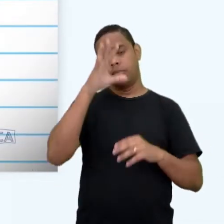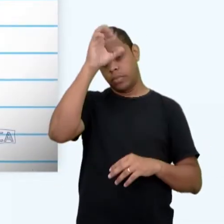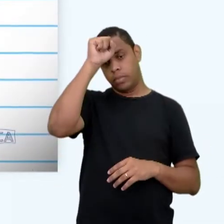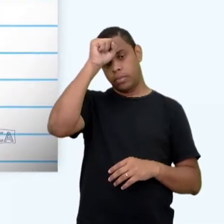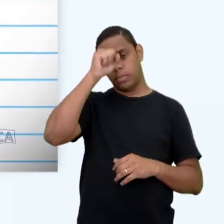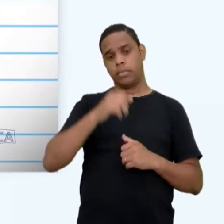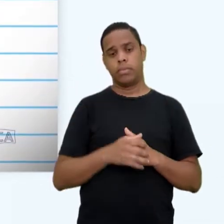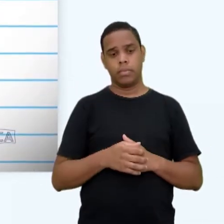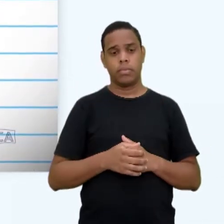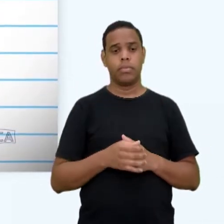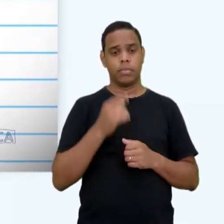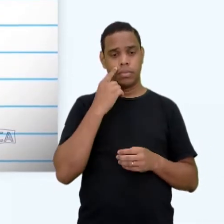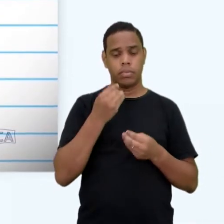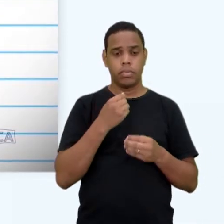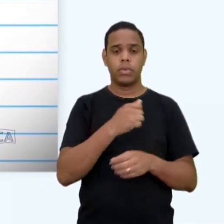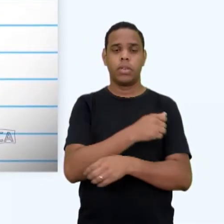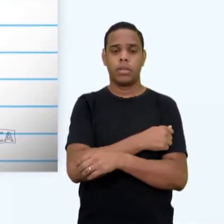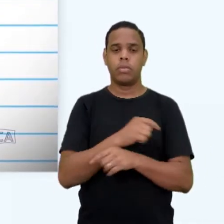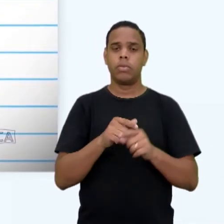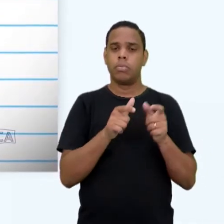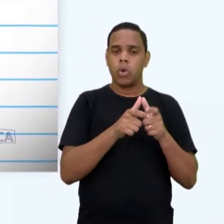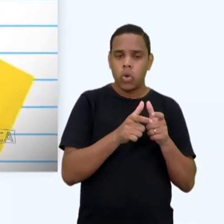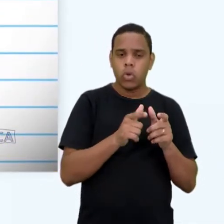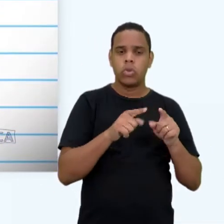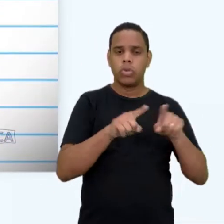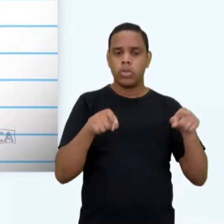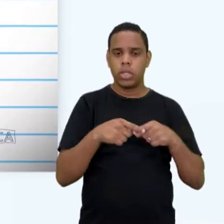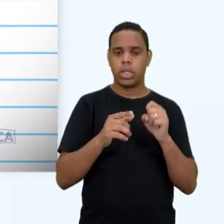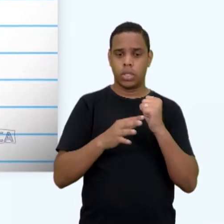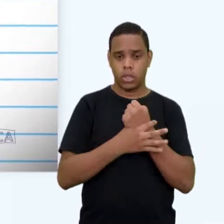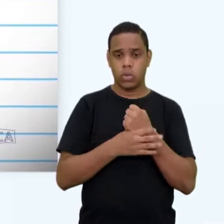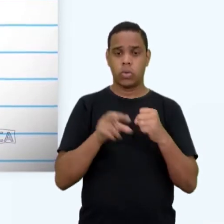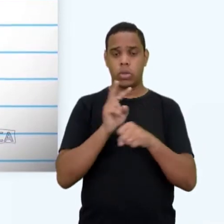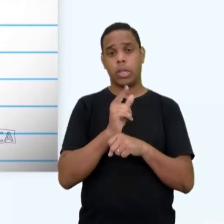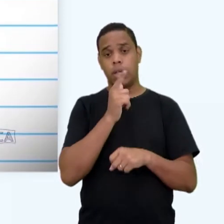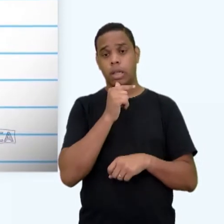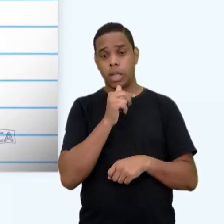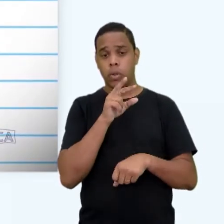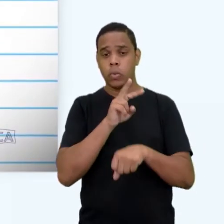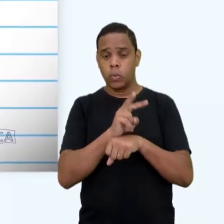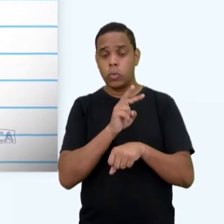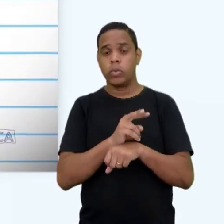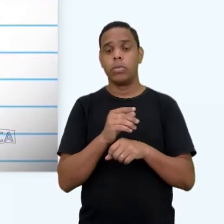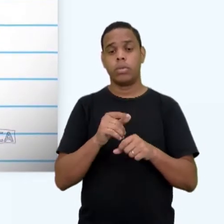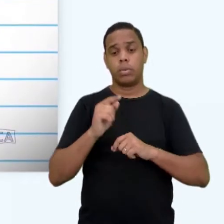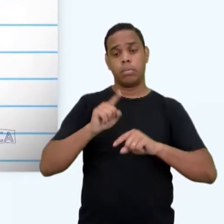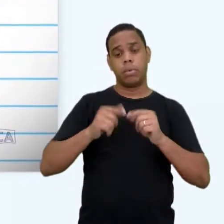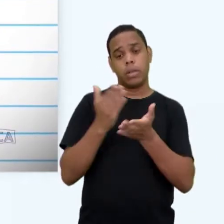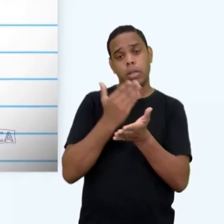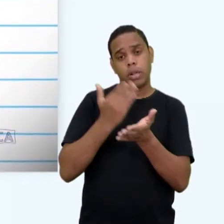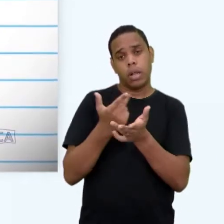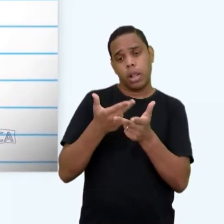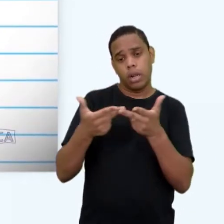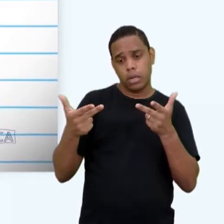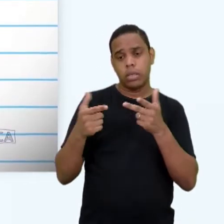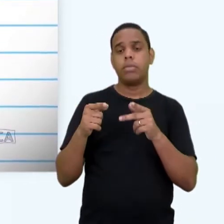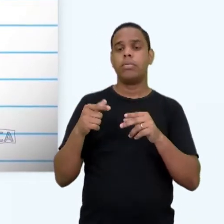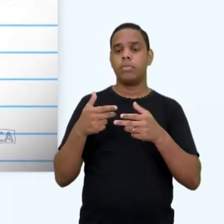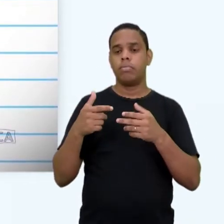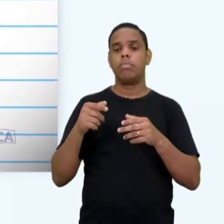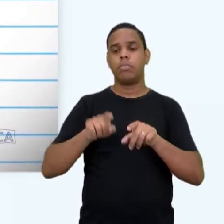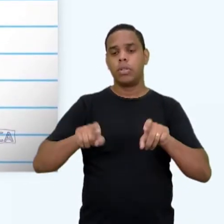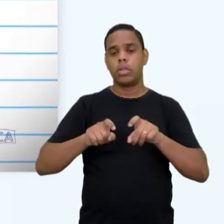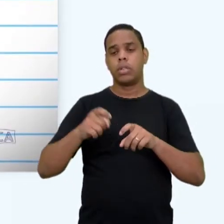ensino-aprendizagem, menor número de alunos por classe, escolas seguras com água e saneamento, material didático,